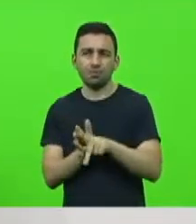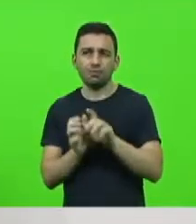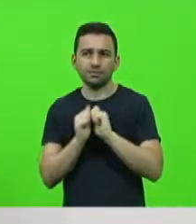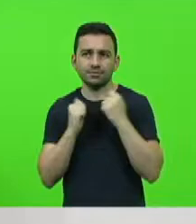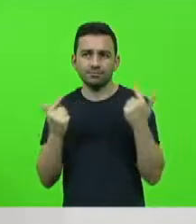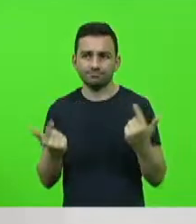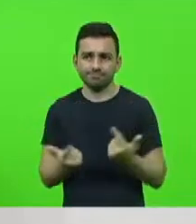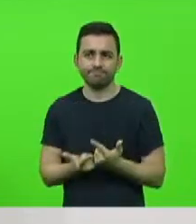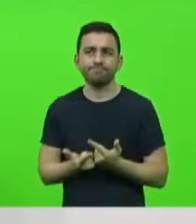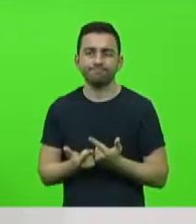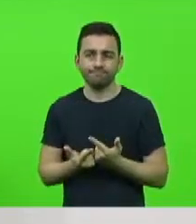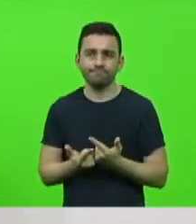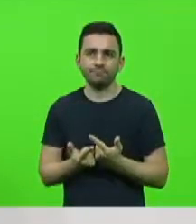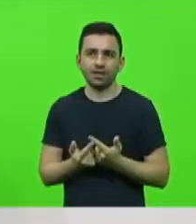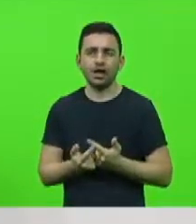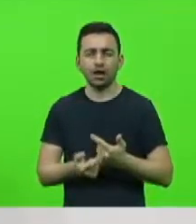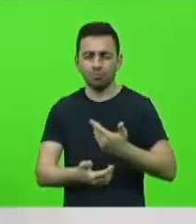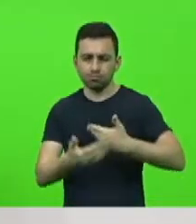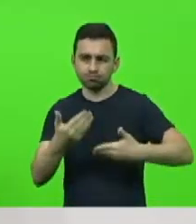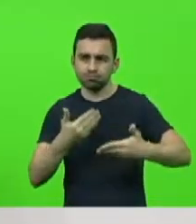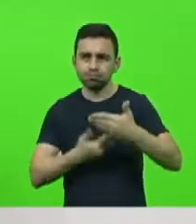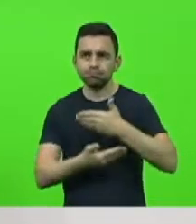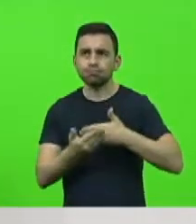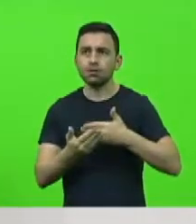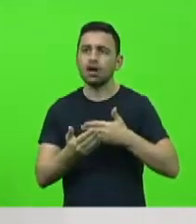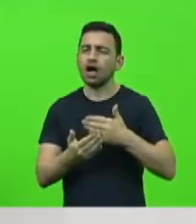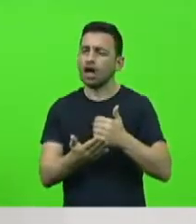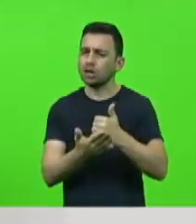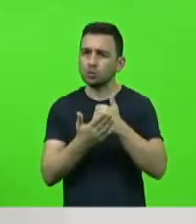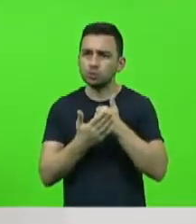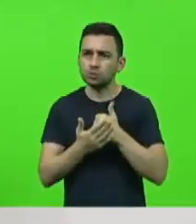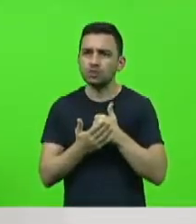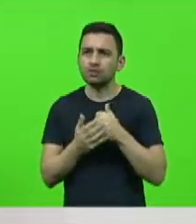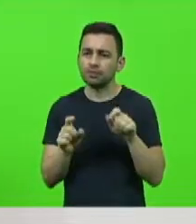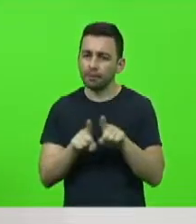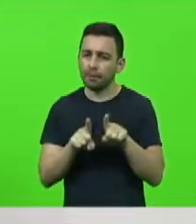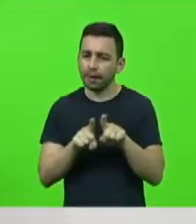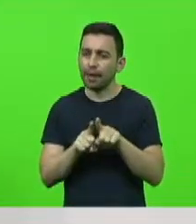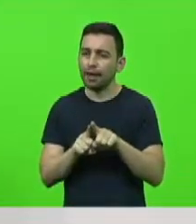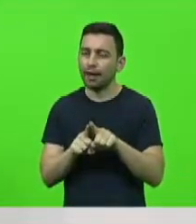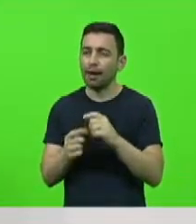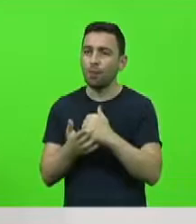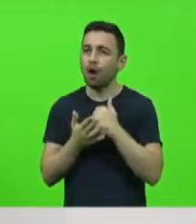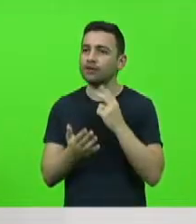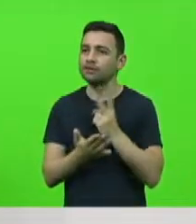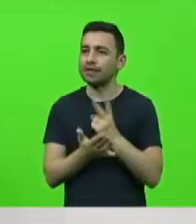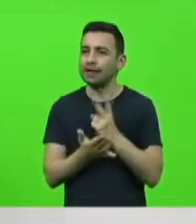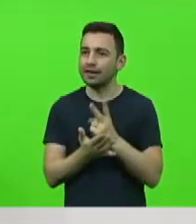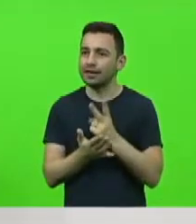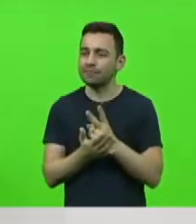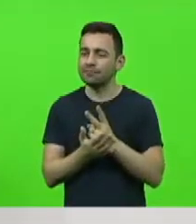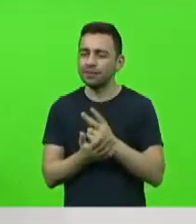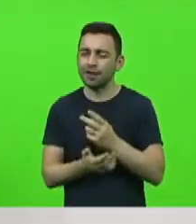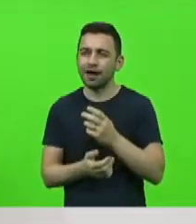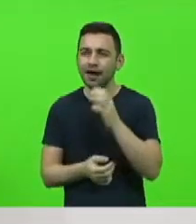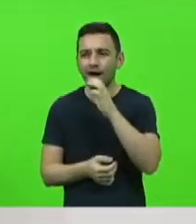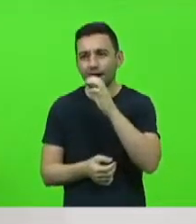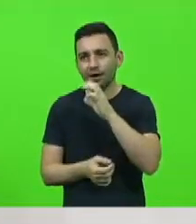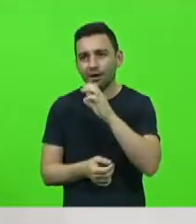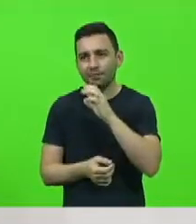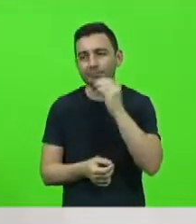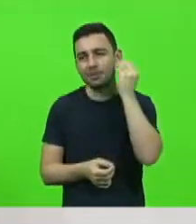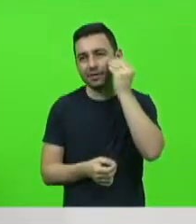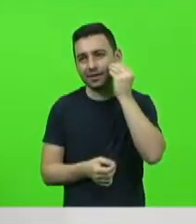pela contribuição e também pela oportunidade que nos deram de também poder nos auxiliar nessa breve experiência que tivemos aqui nesta casa,